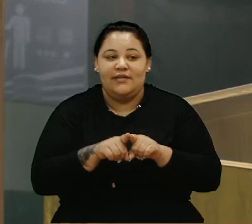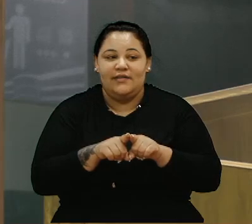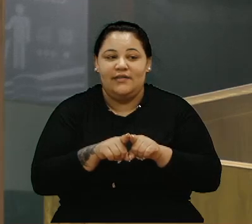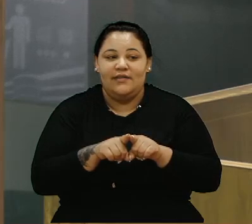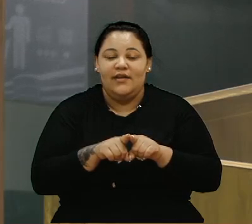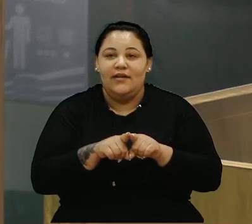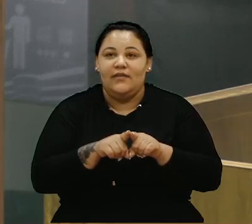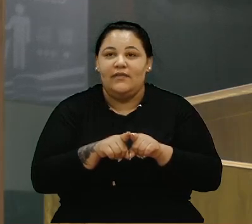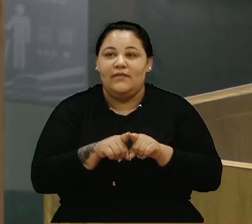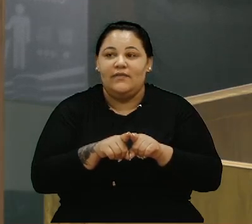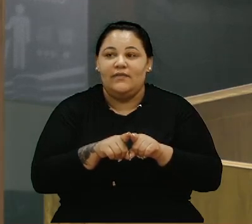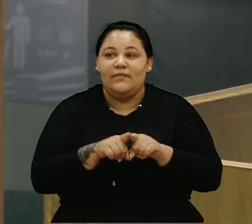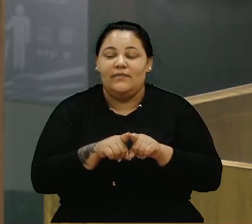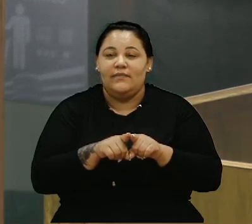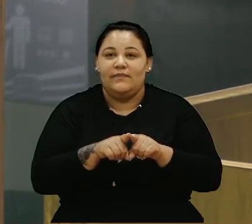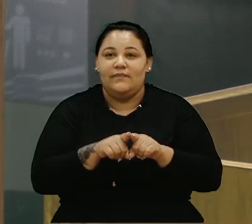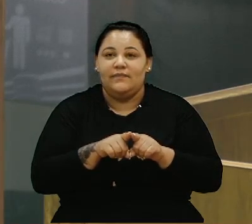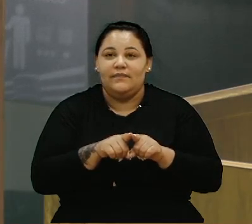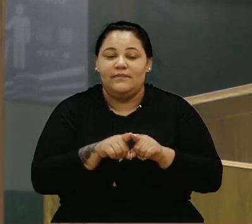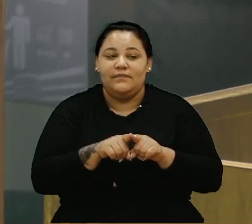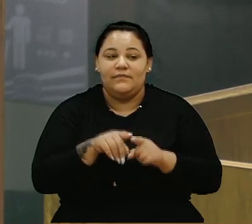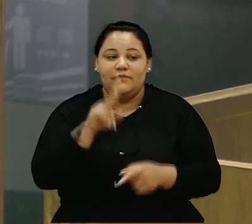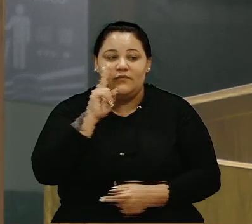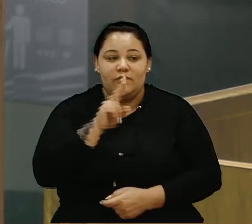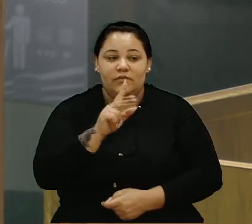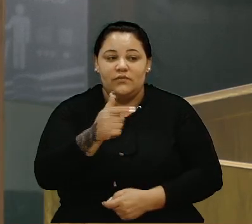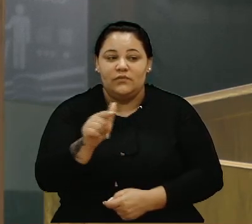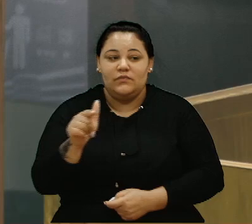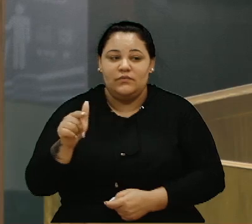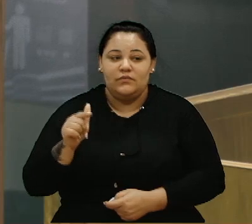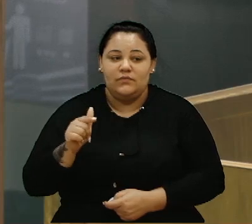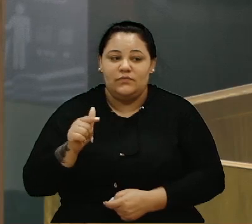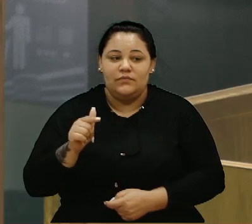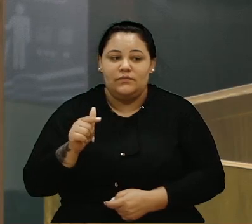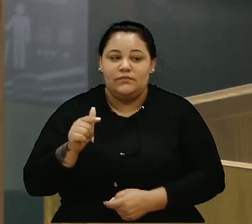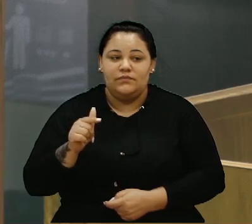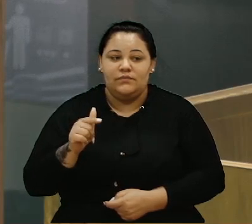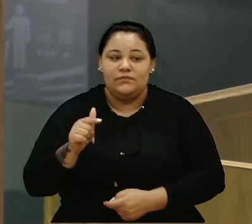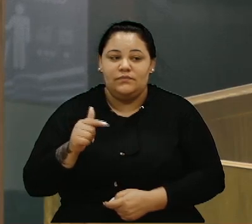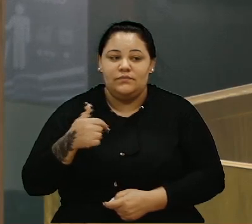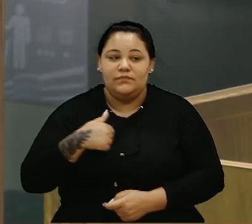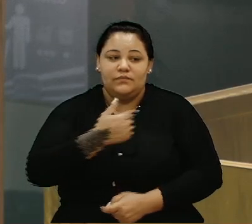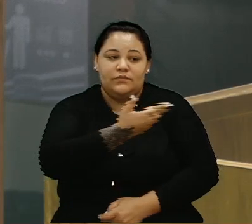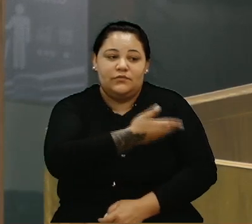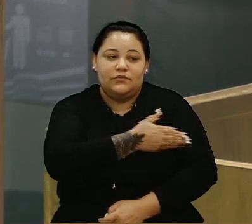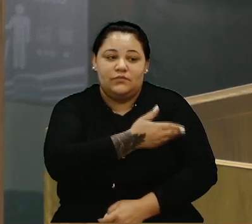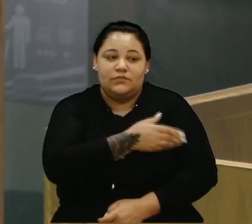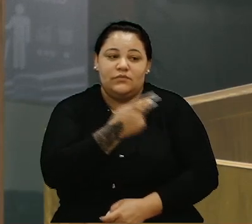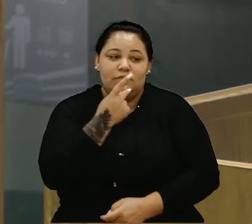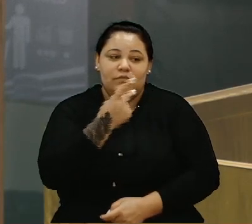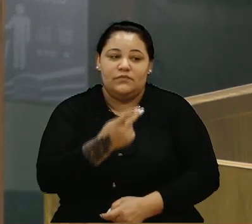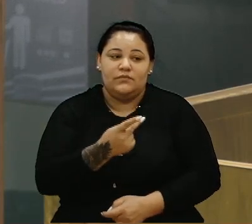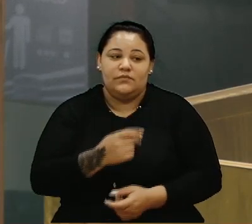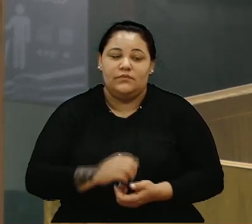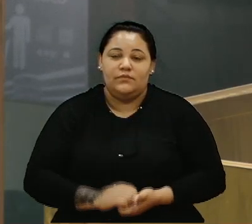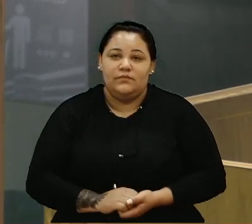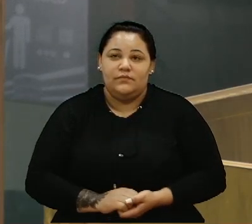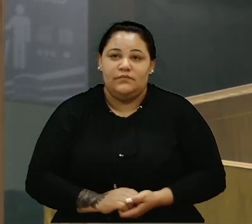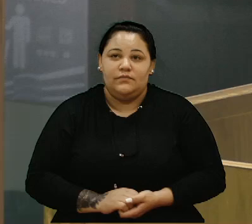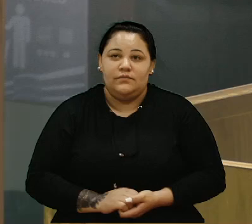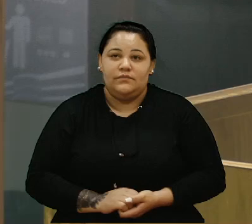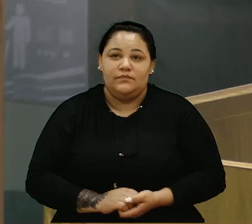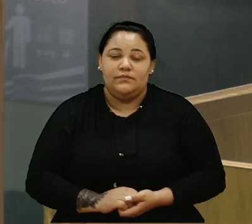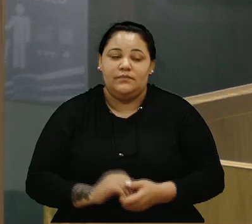gente aponta o que os outros podem fazer. Eu costumo dizer que eu faço. A gente tem que parar